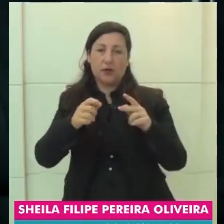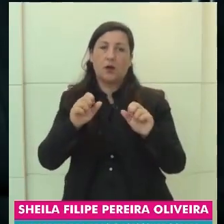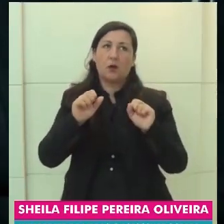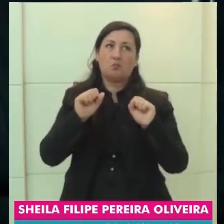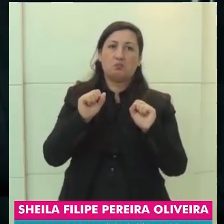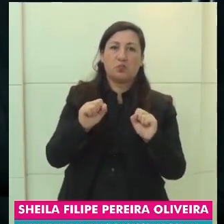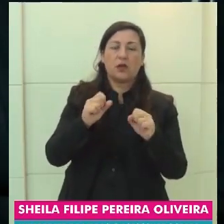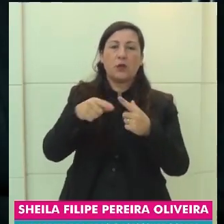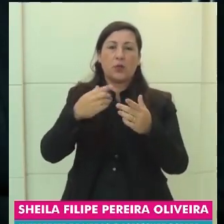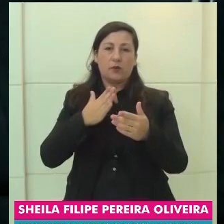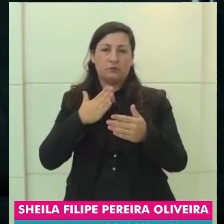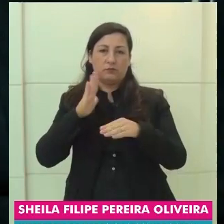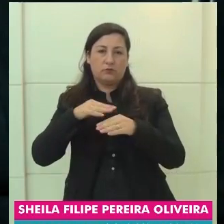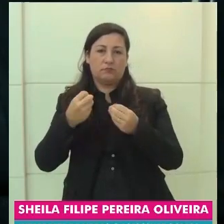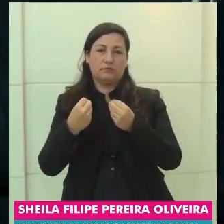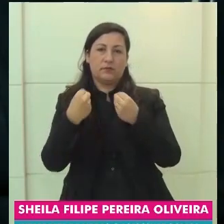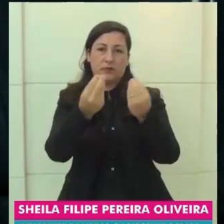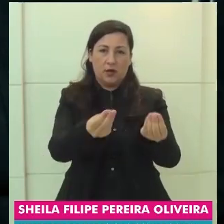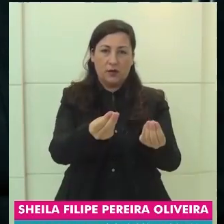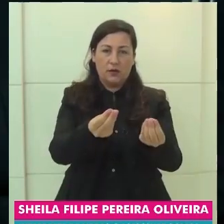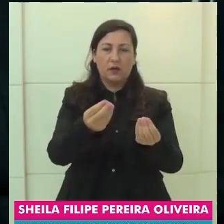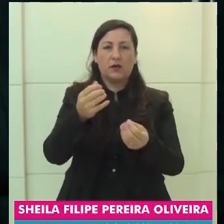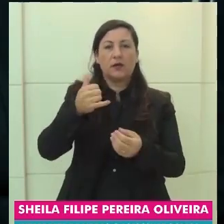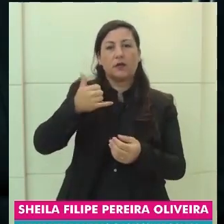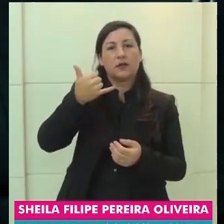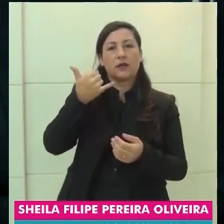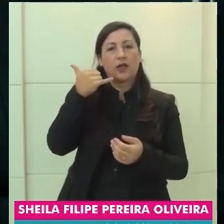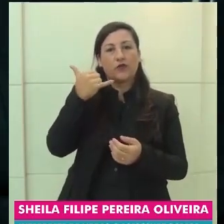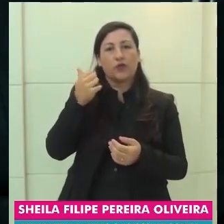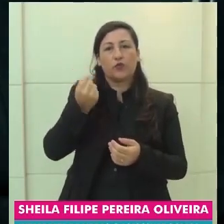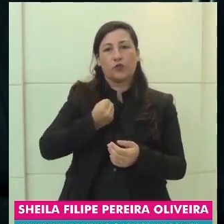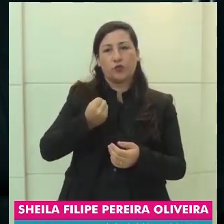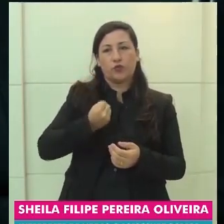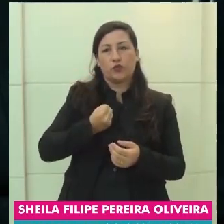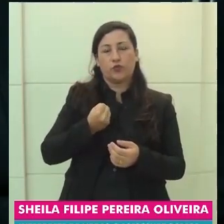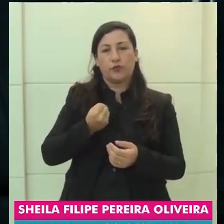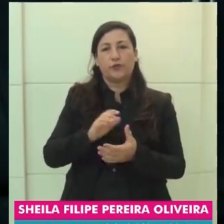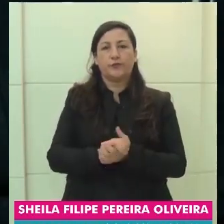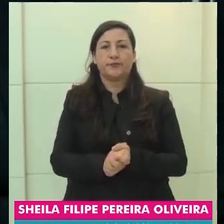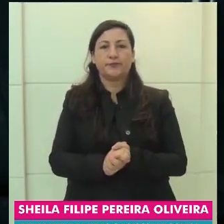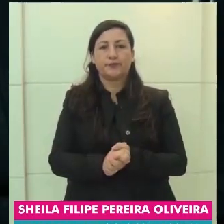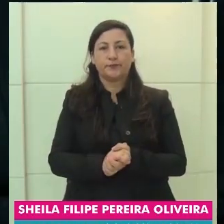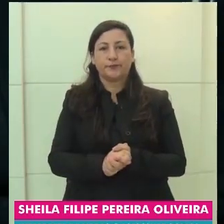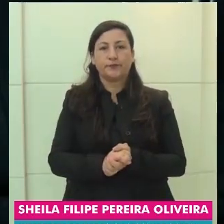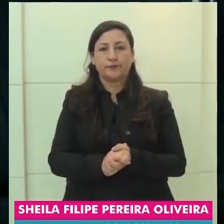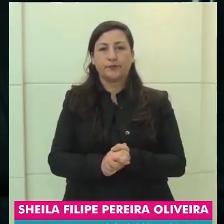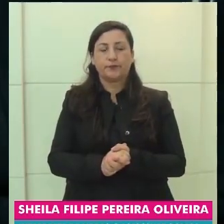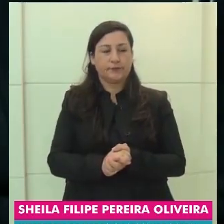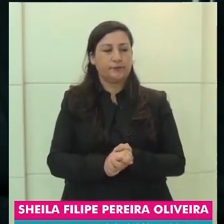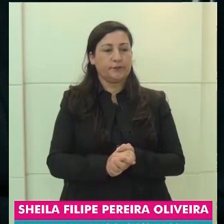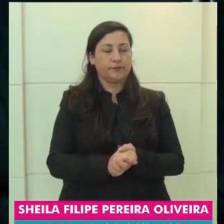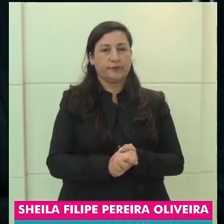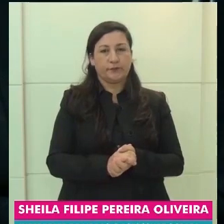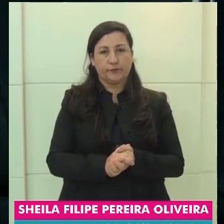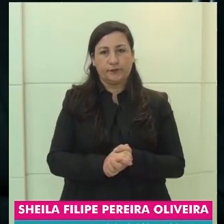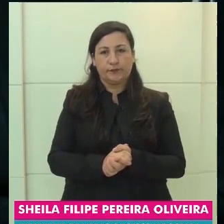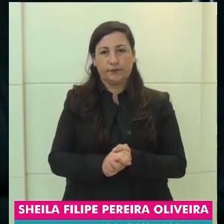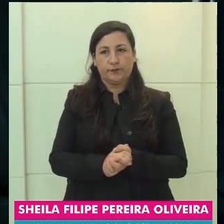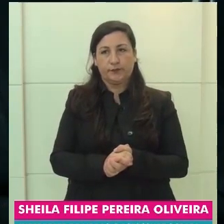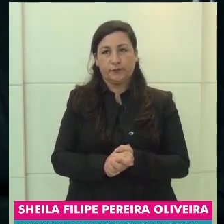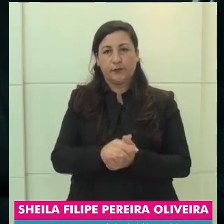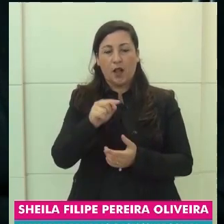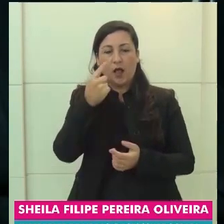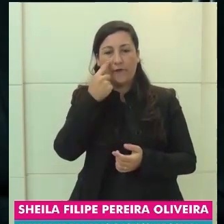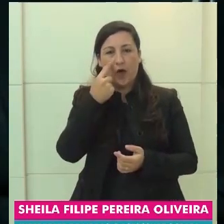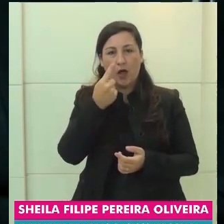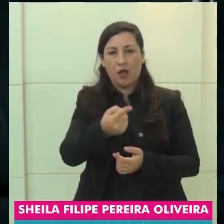caso, sabe? Qual é o telefone? O telefone está anotado ali no contato, no papelzinho ali,